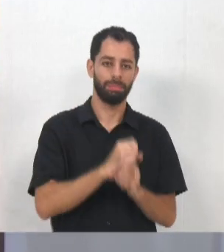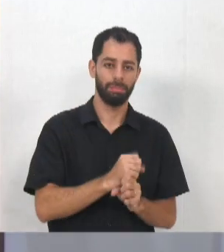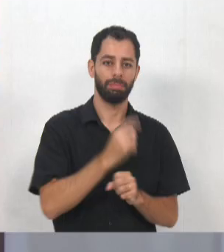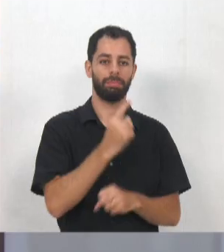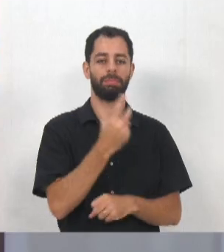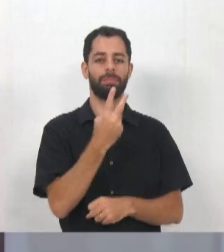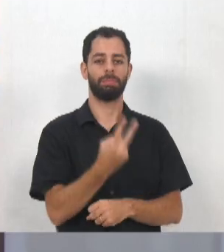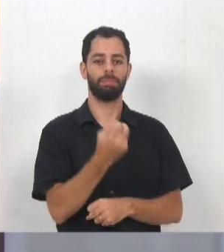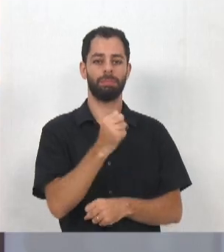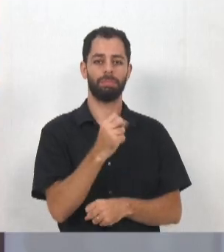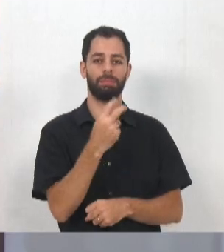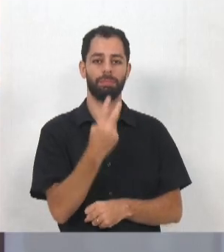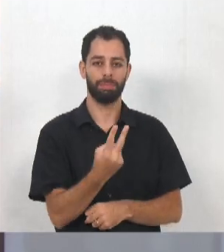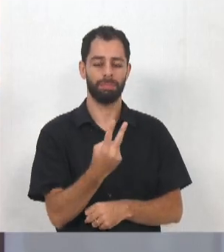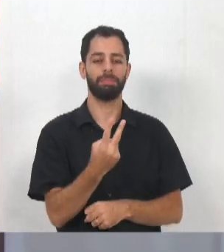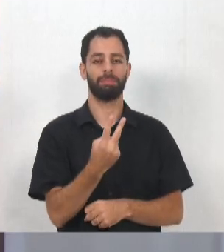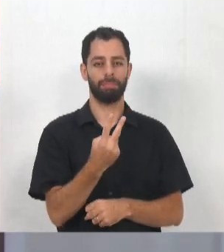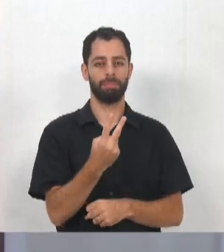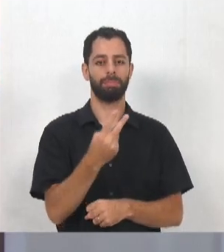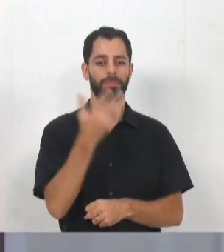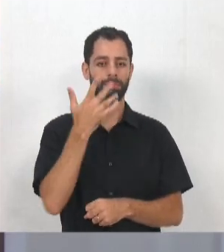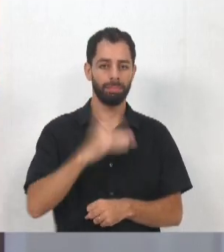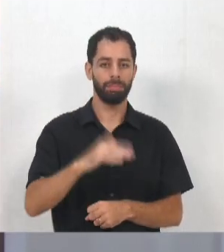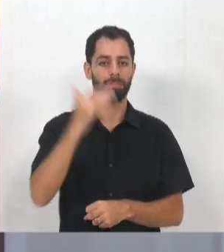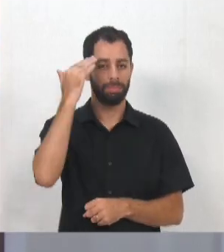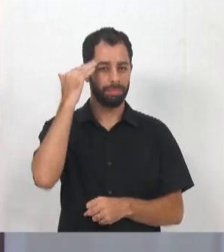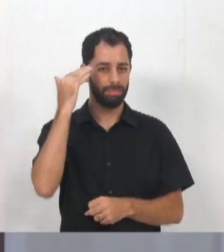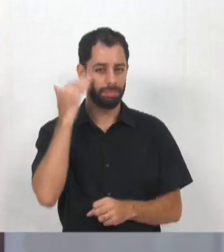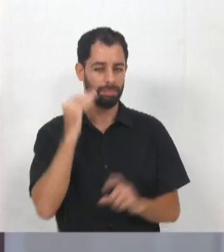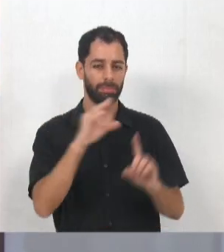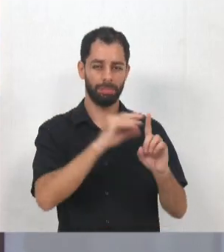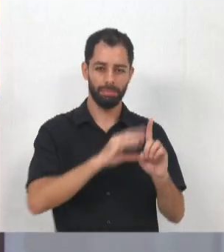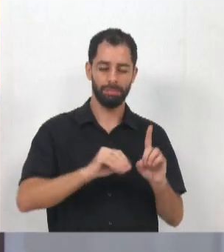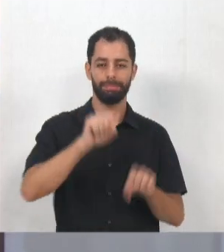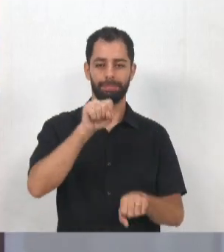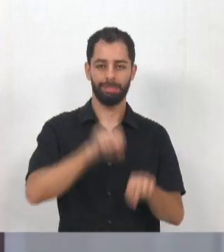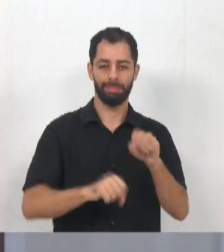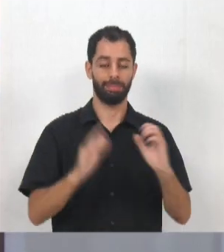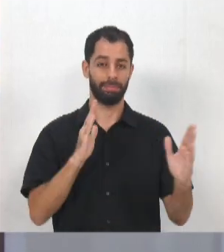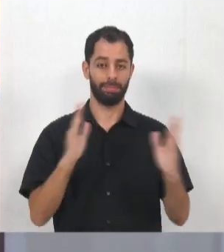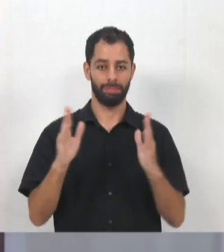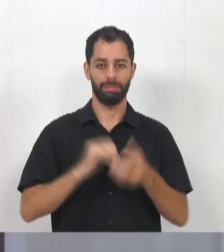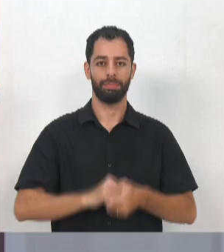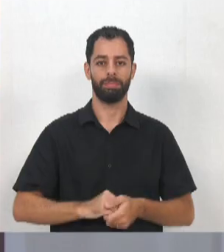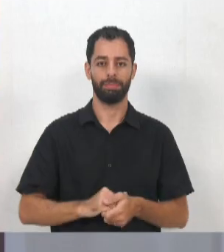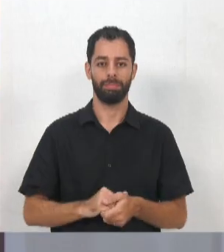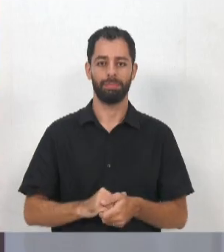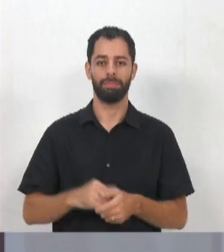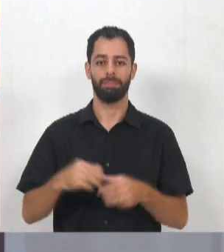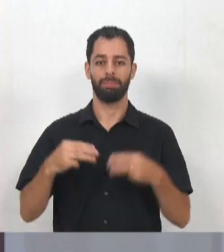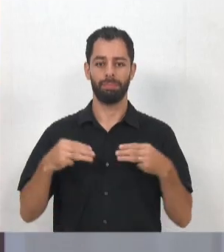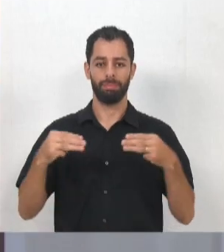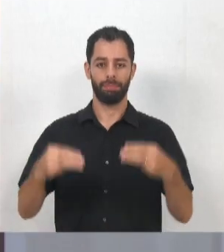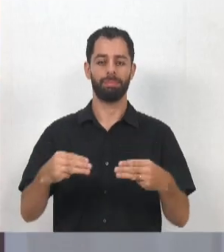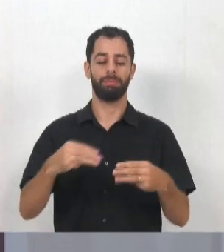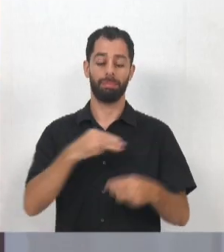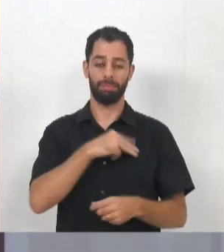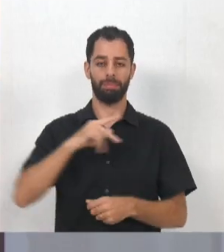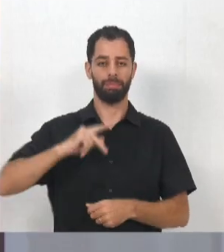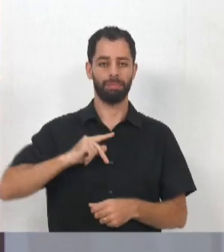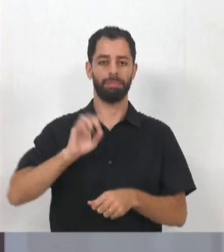de estupro de vulnerável contra crianças e adolescentes no período. Já, segundo o Ministério Público de Santa